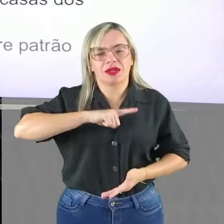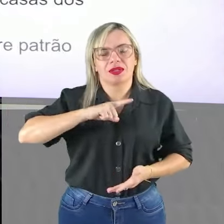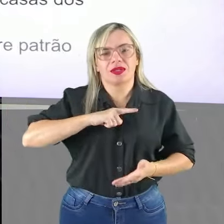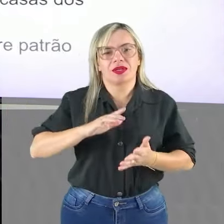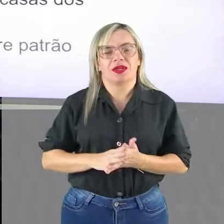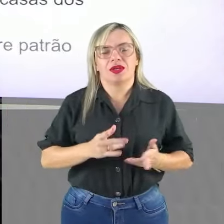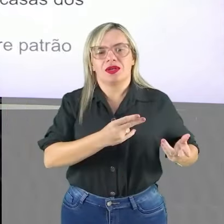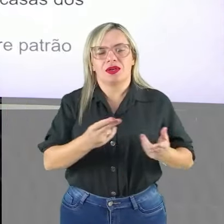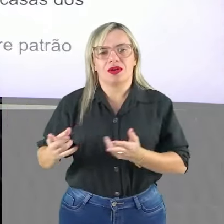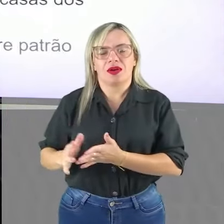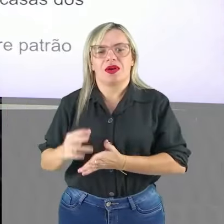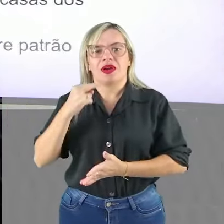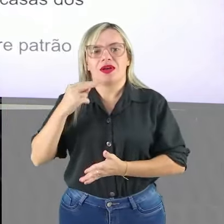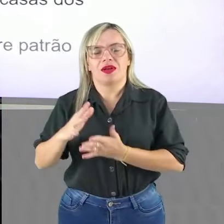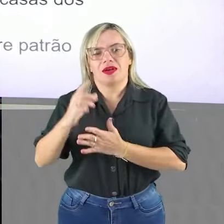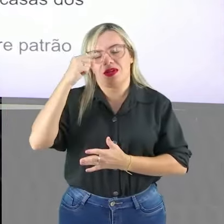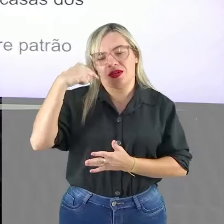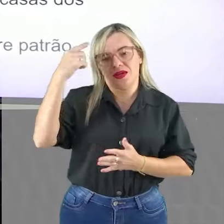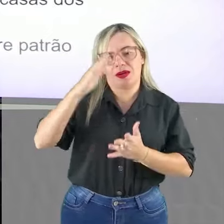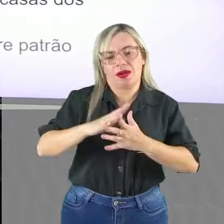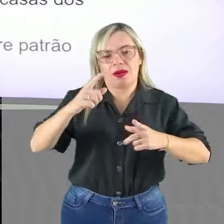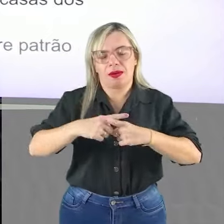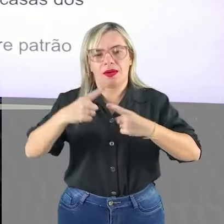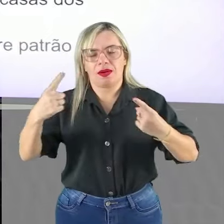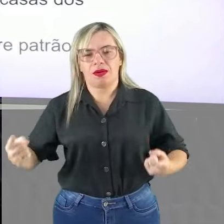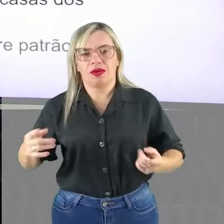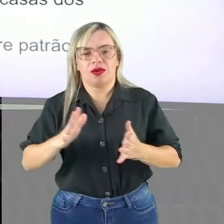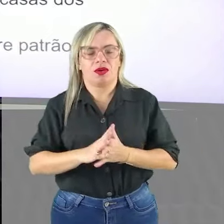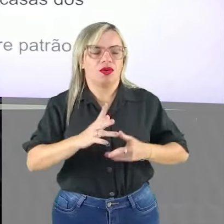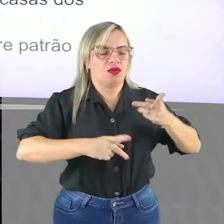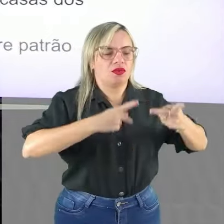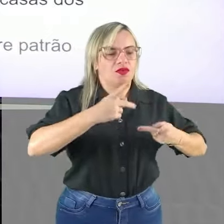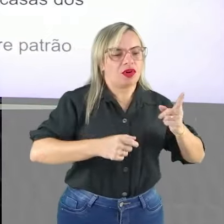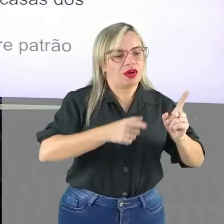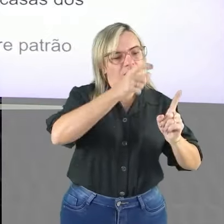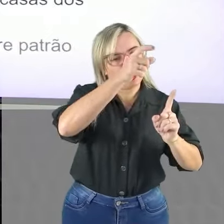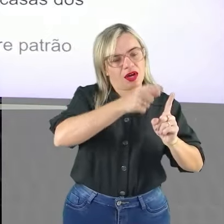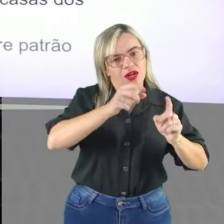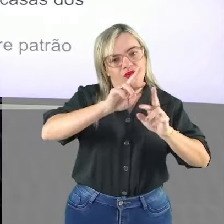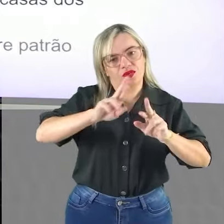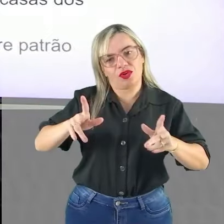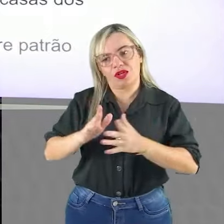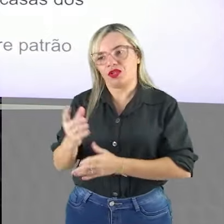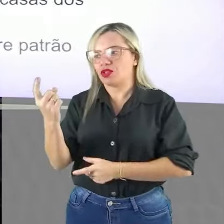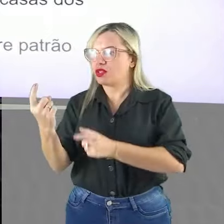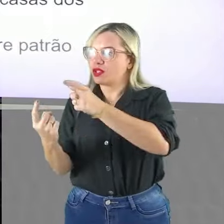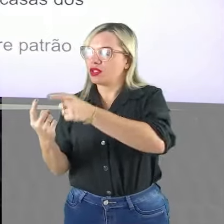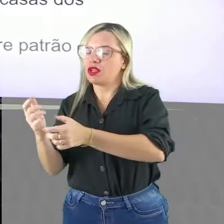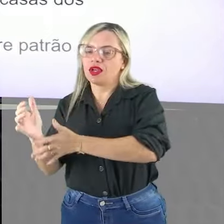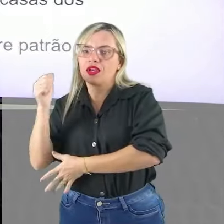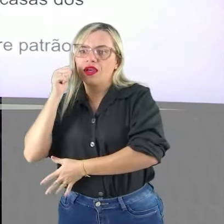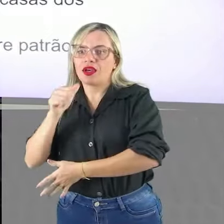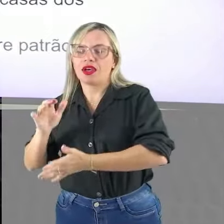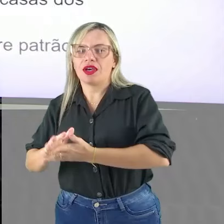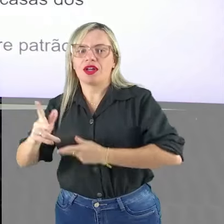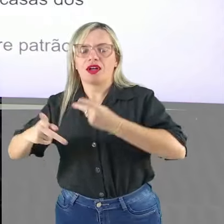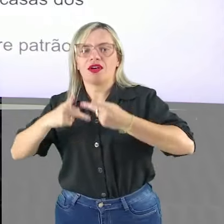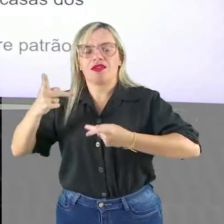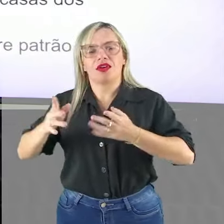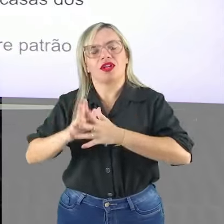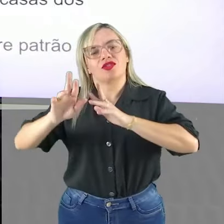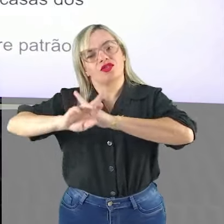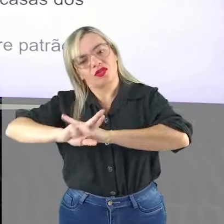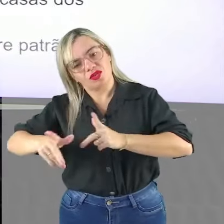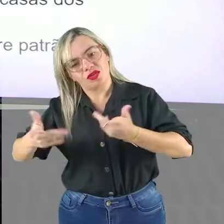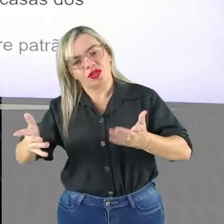língua que é o espanhol oficial n é porém um fala de um jeito e outro fala de outro né Isso é variação linguística como eu expliquei ainda